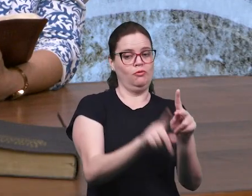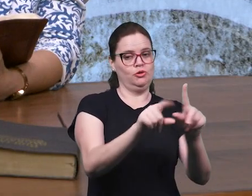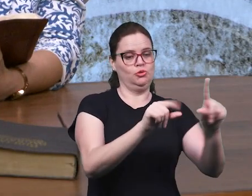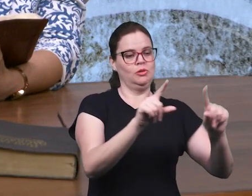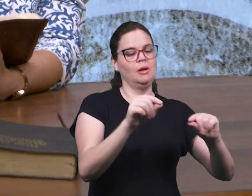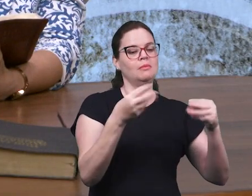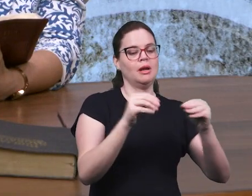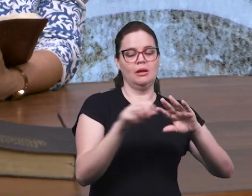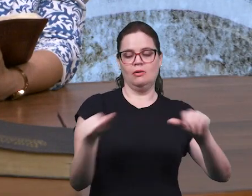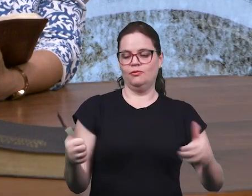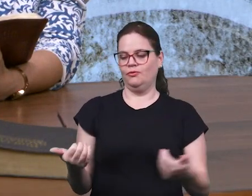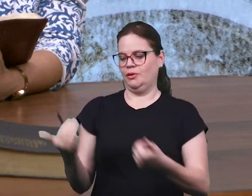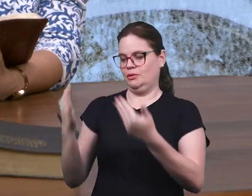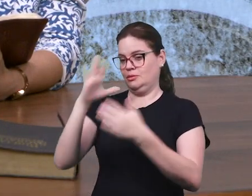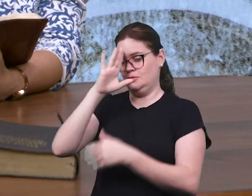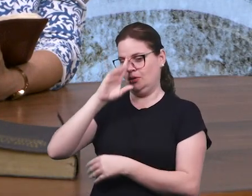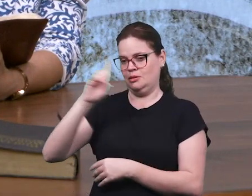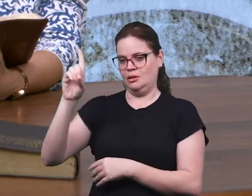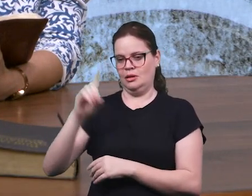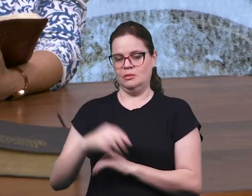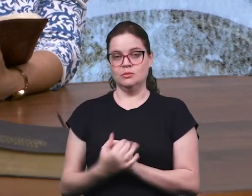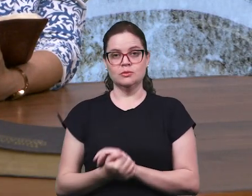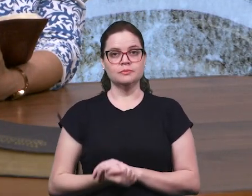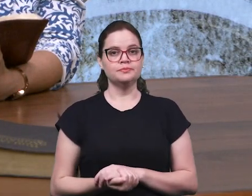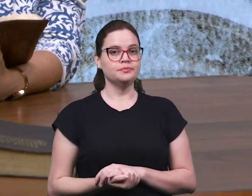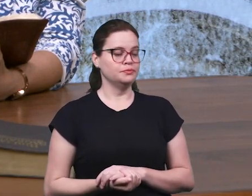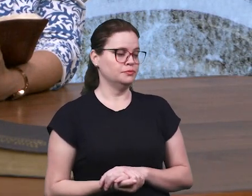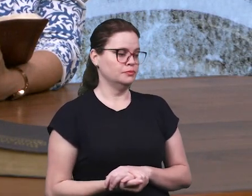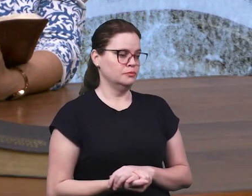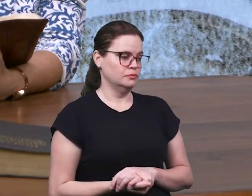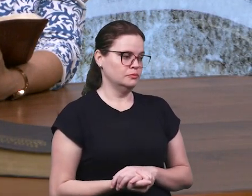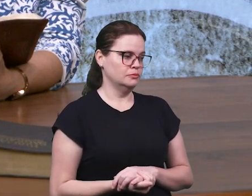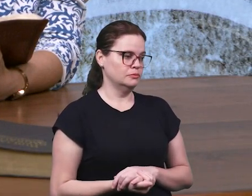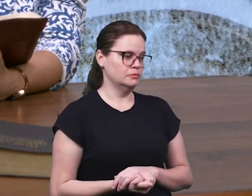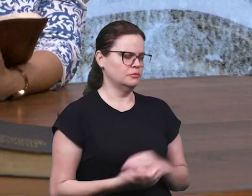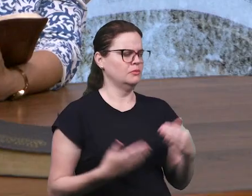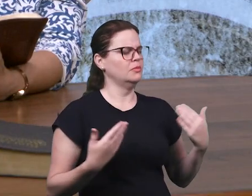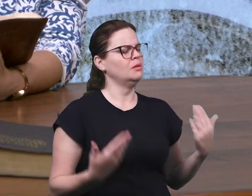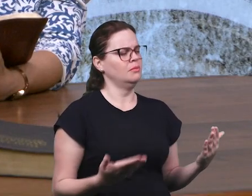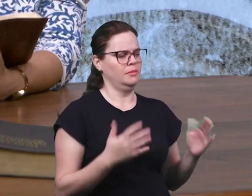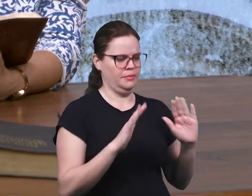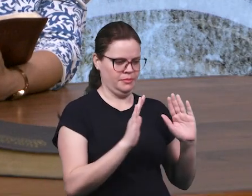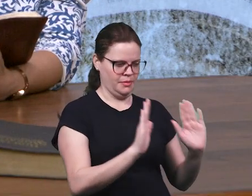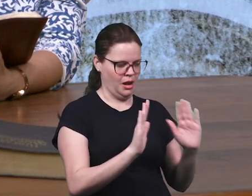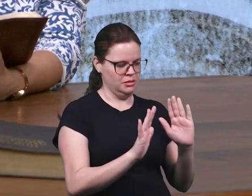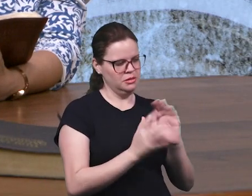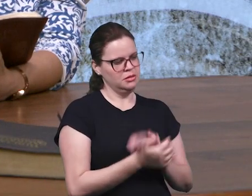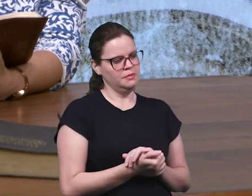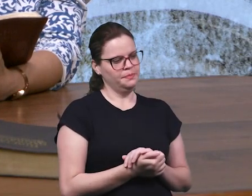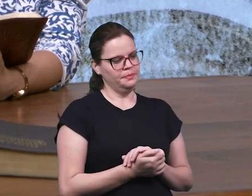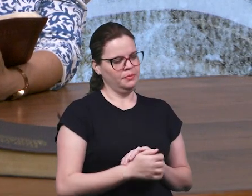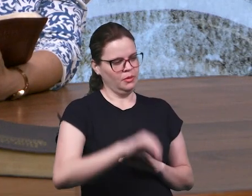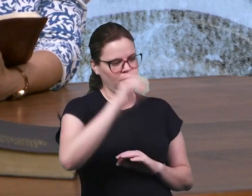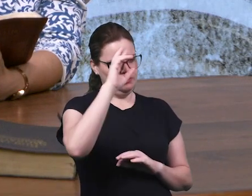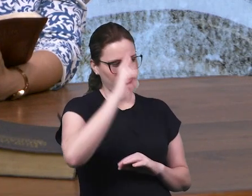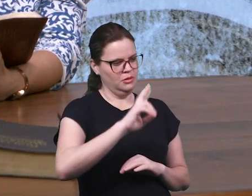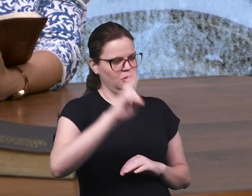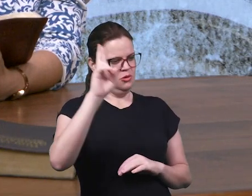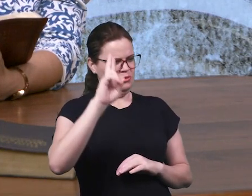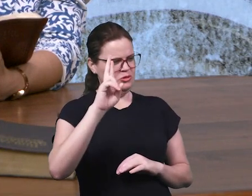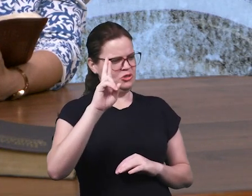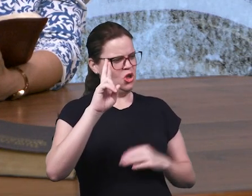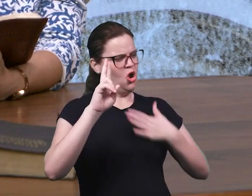Deus em Gilgal. Porém Samuel disse: Tem porventura o Senhor